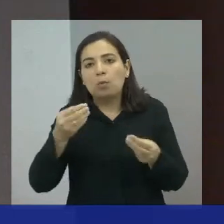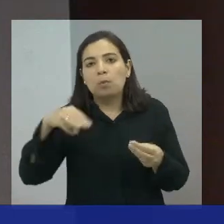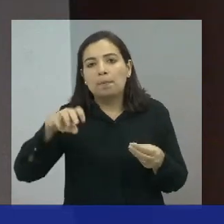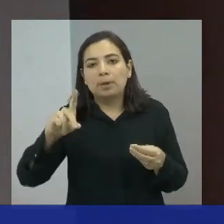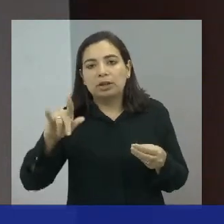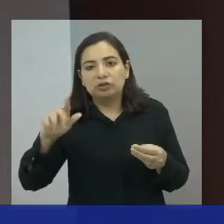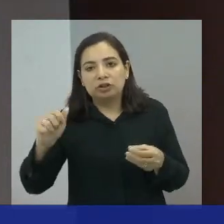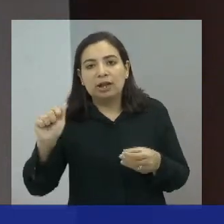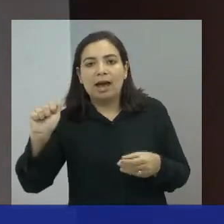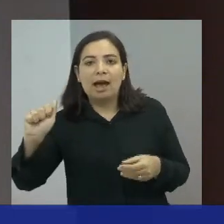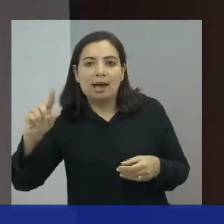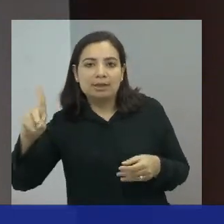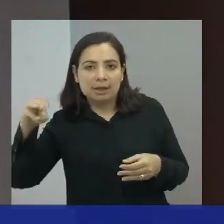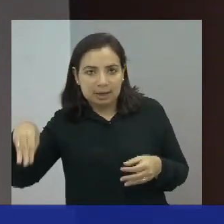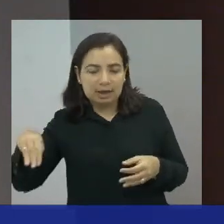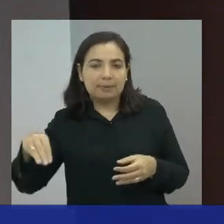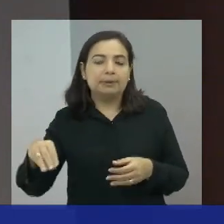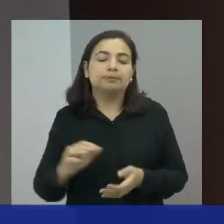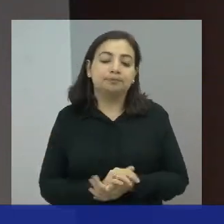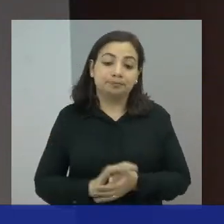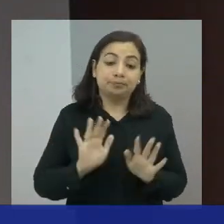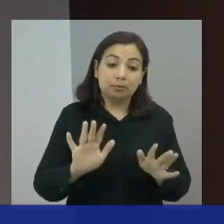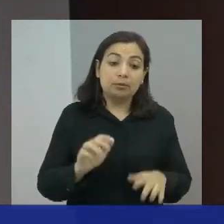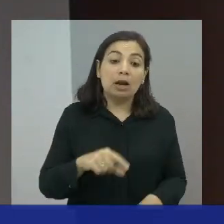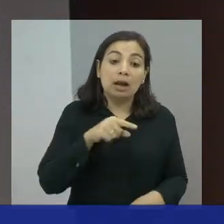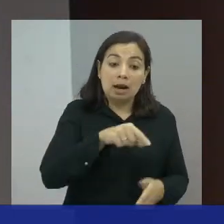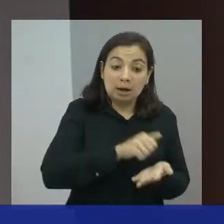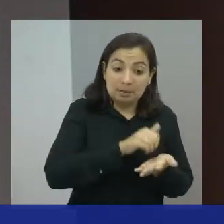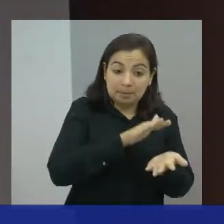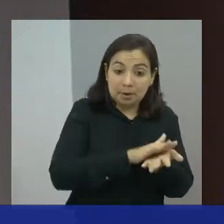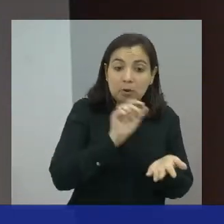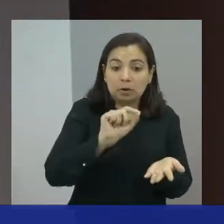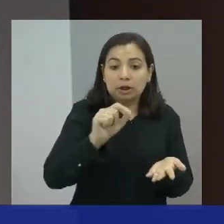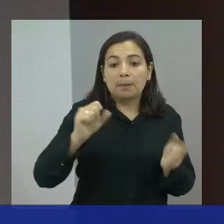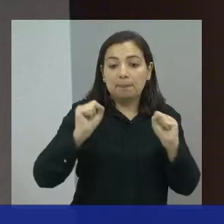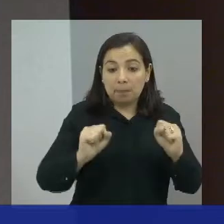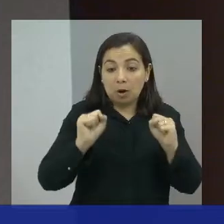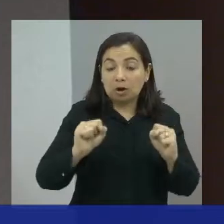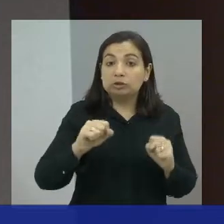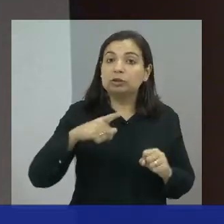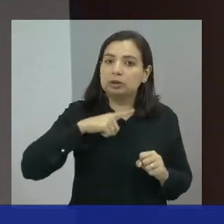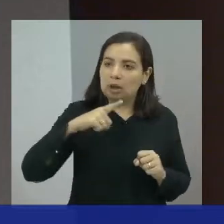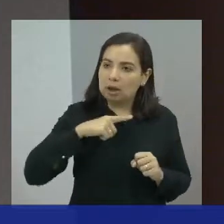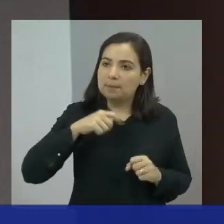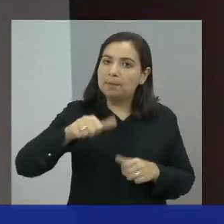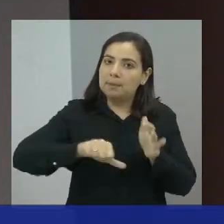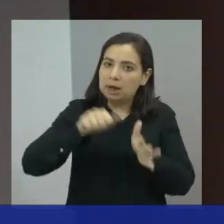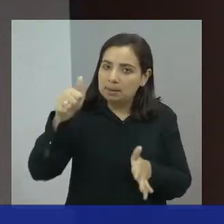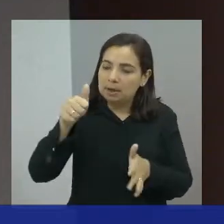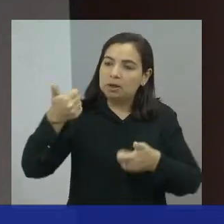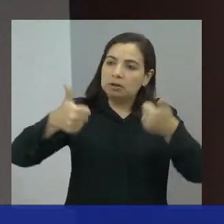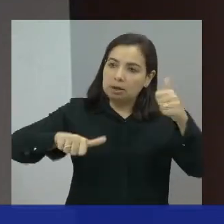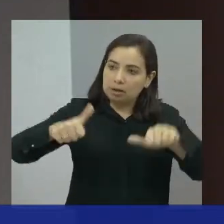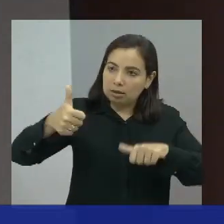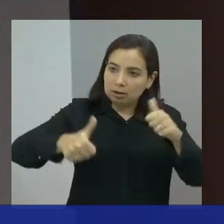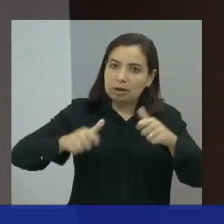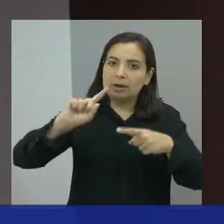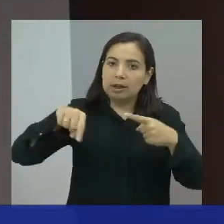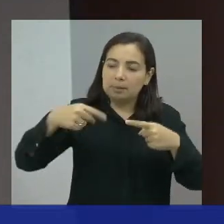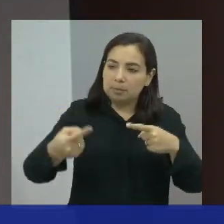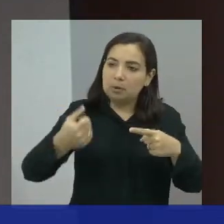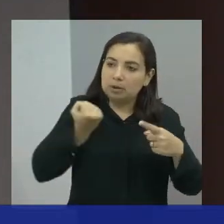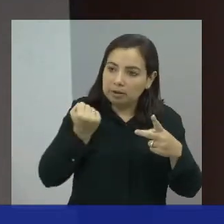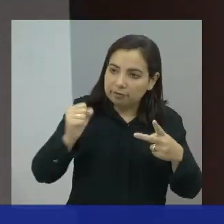penalidade só pode ser implementada após a finalização do processo, com análise da defesa e do